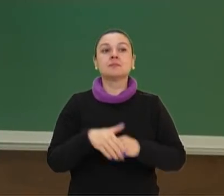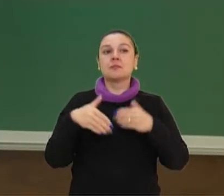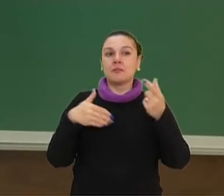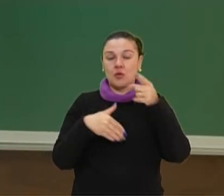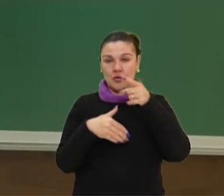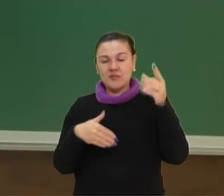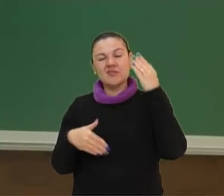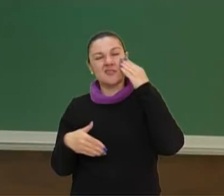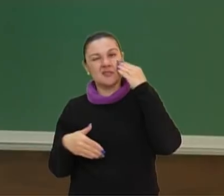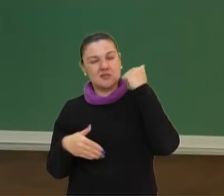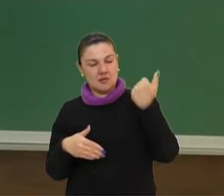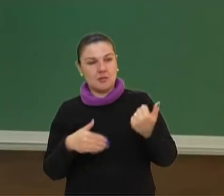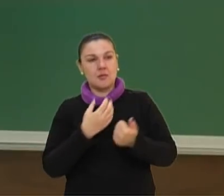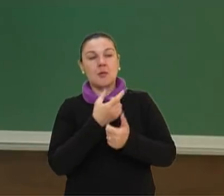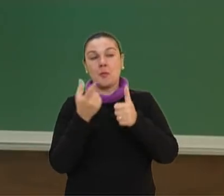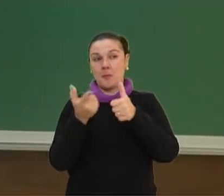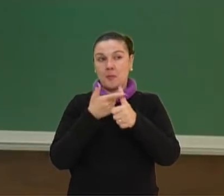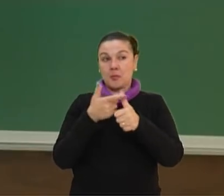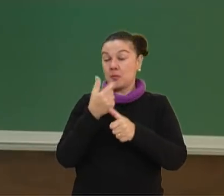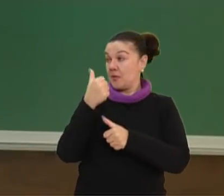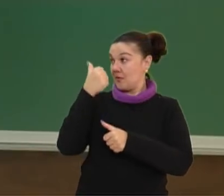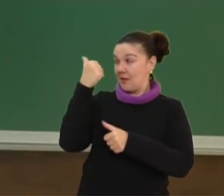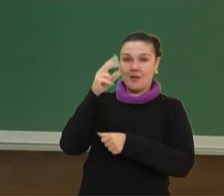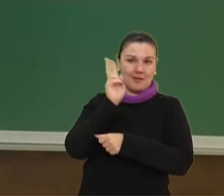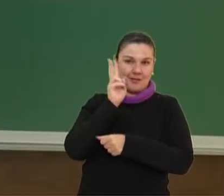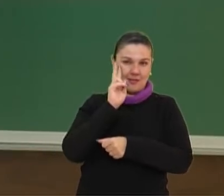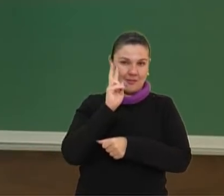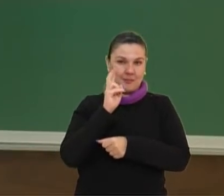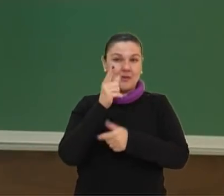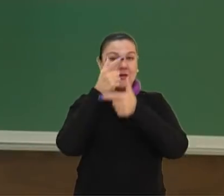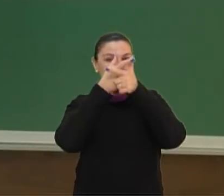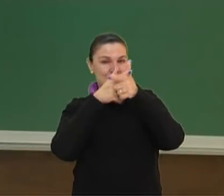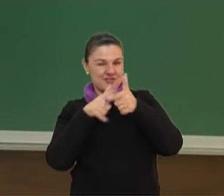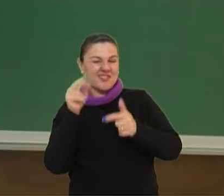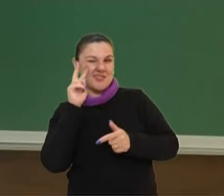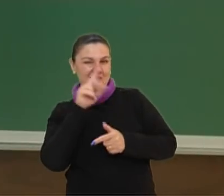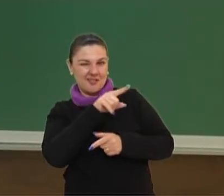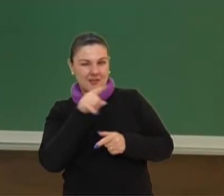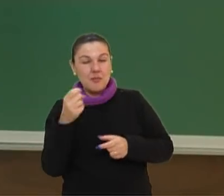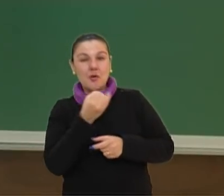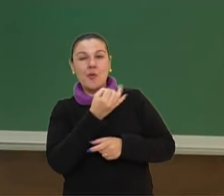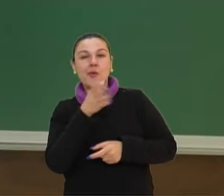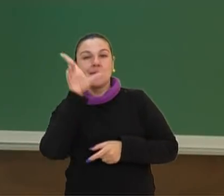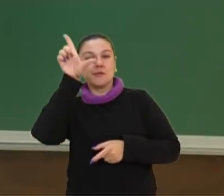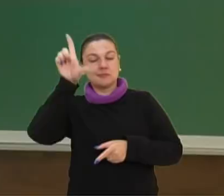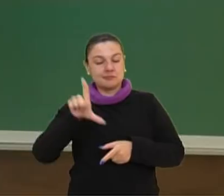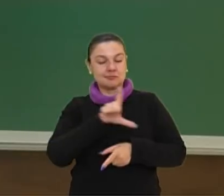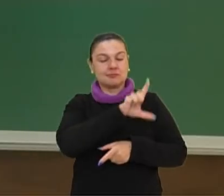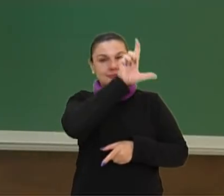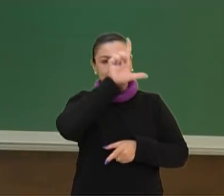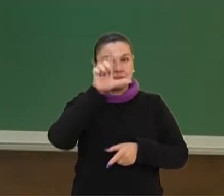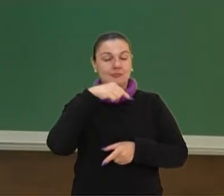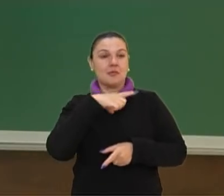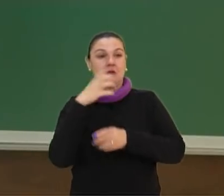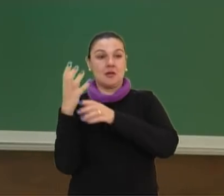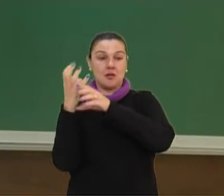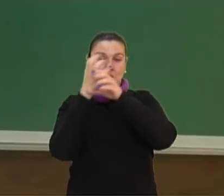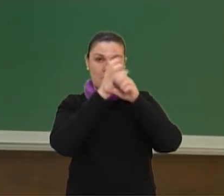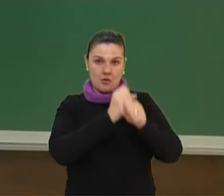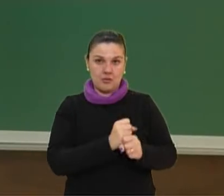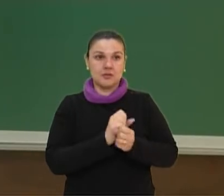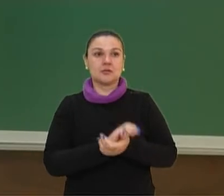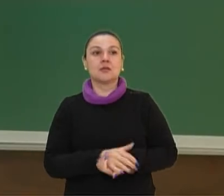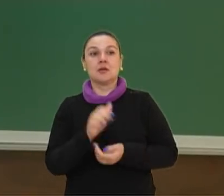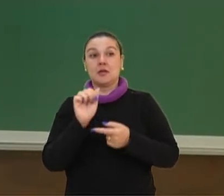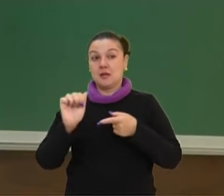sabe ali, né? O primeiro cálculo que a gente fez para saber a quantidade de lados desse polígono. Calcule,